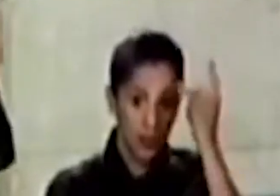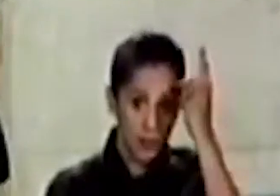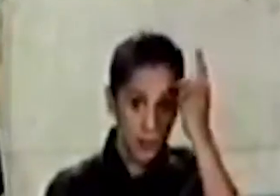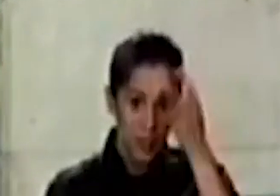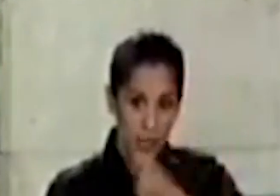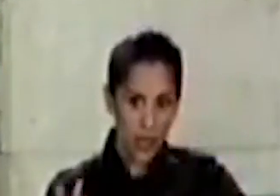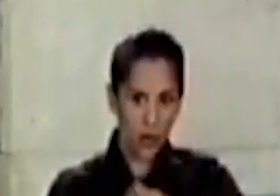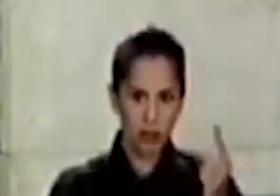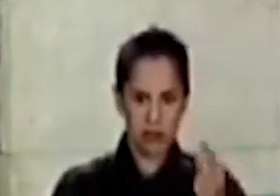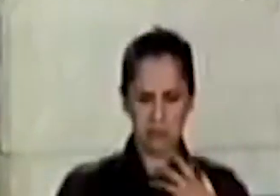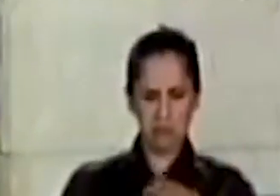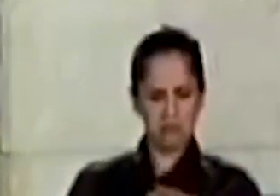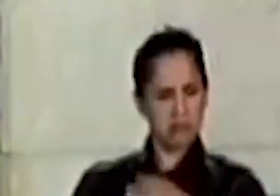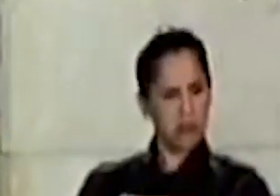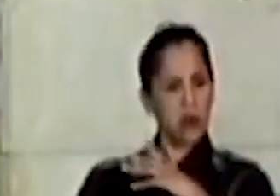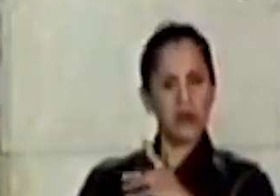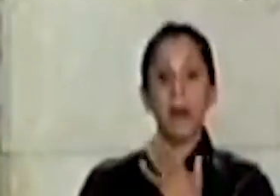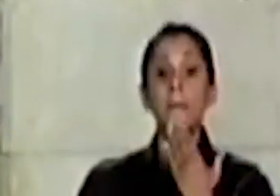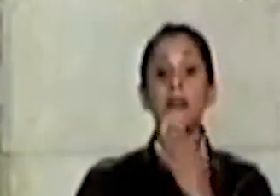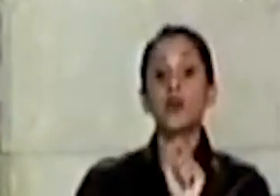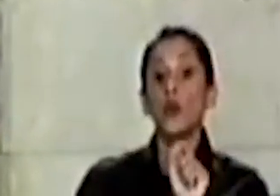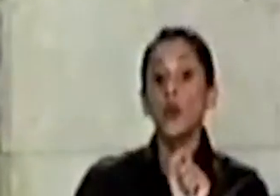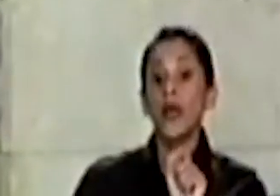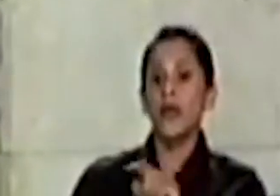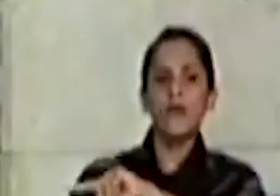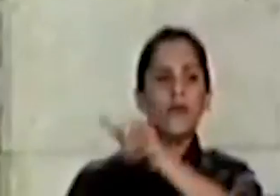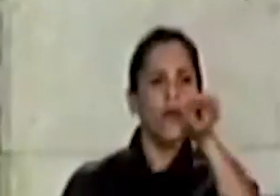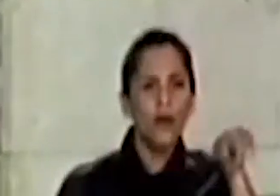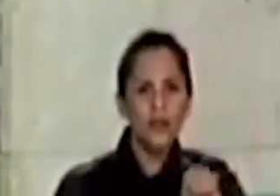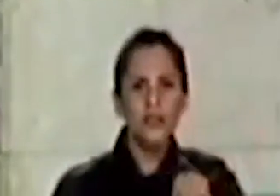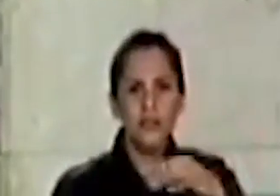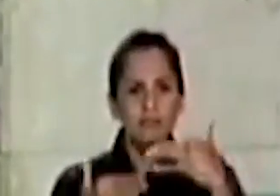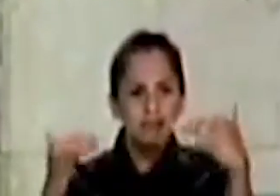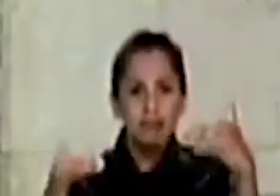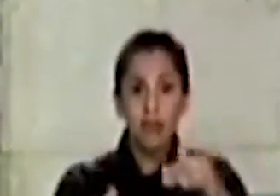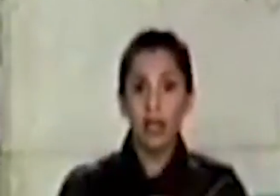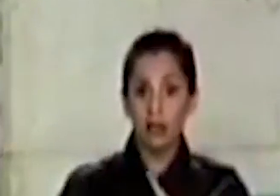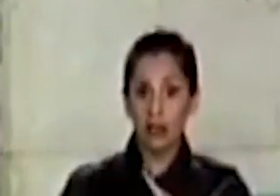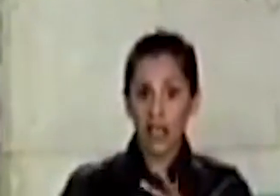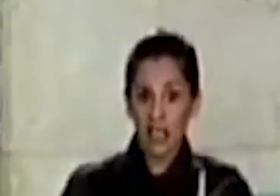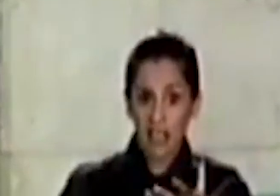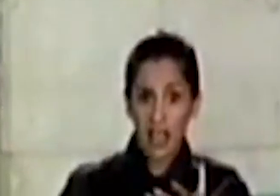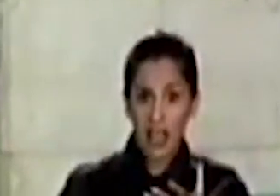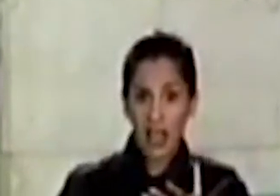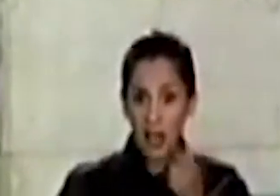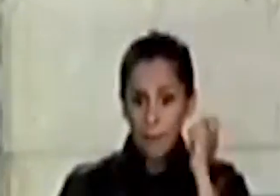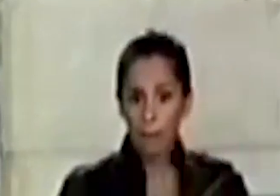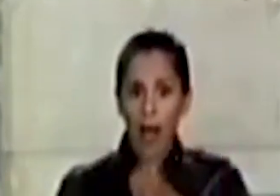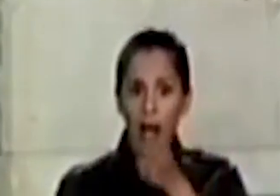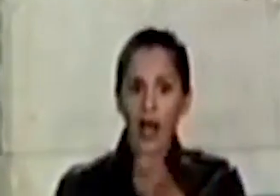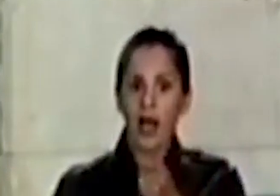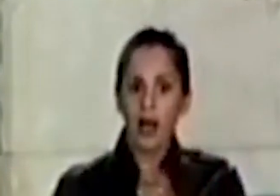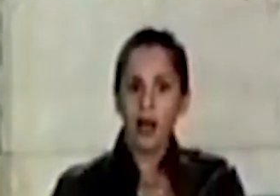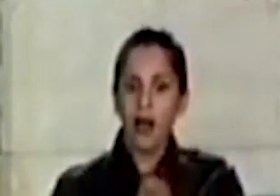Estava tão confiante que ele pediu que levantasse a mão ali quem tinha interesse em arrematar propriedades ou